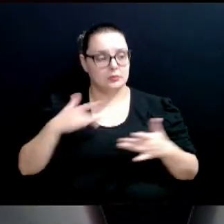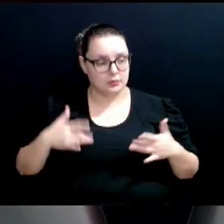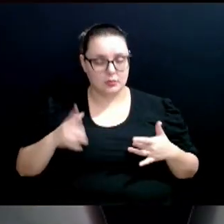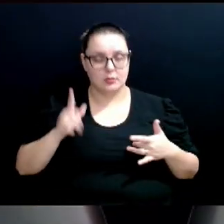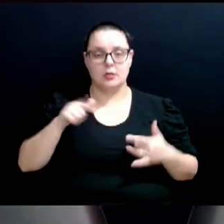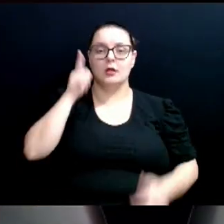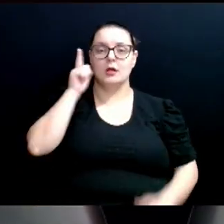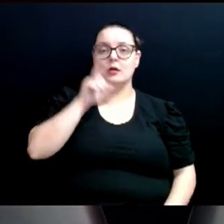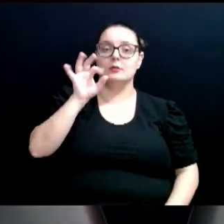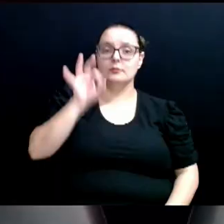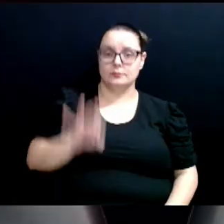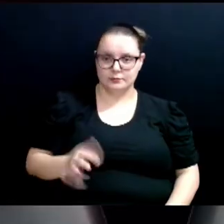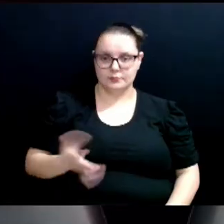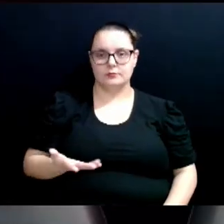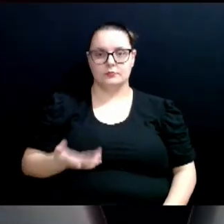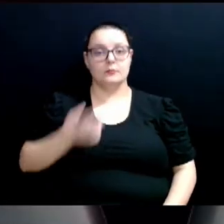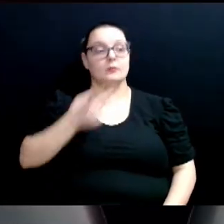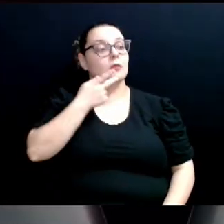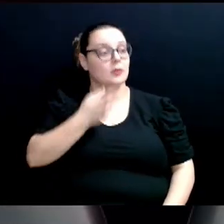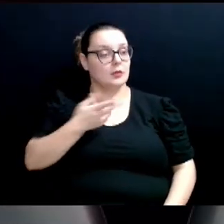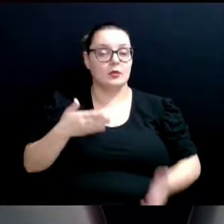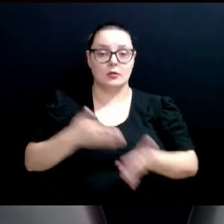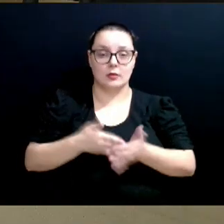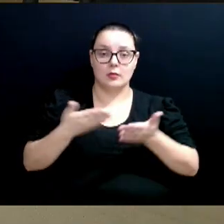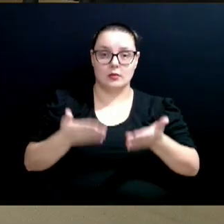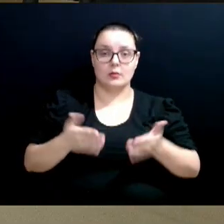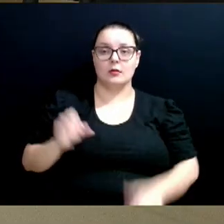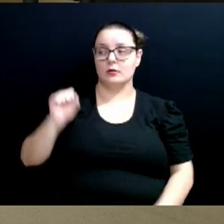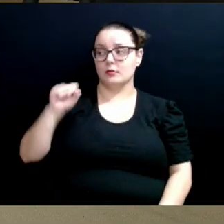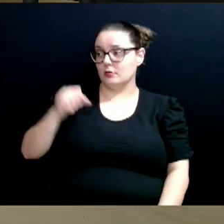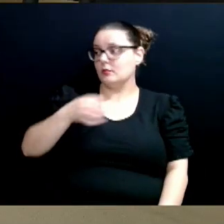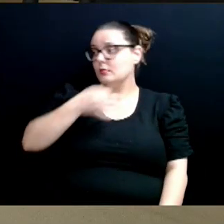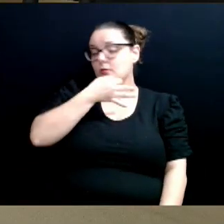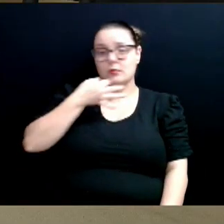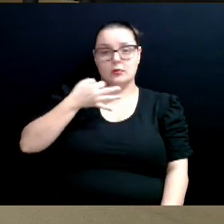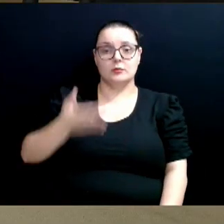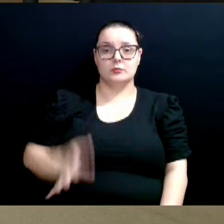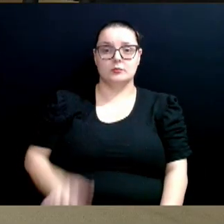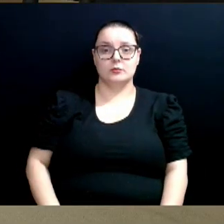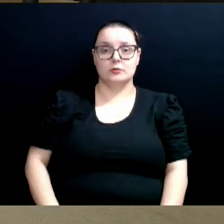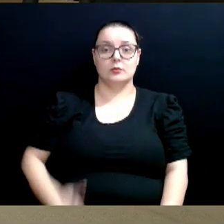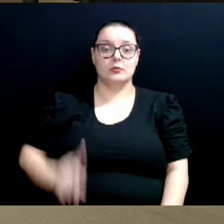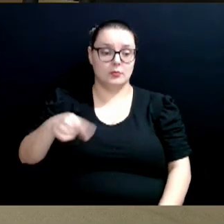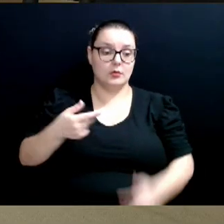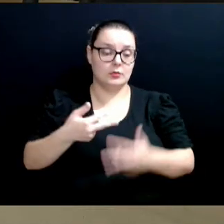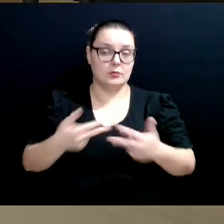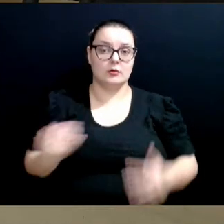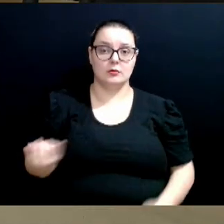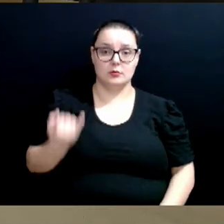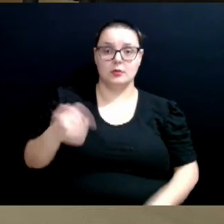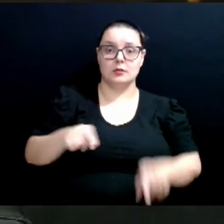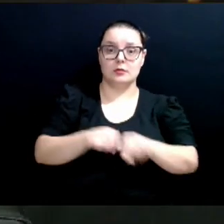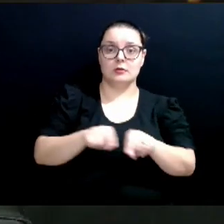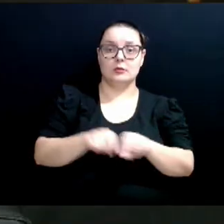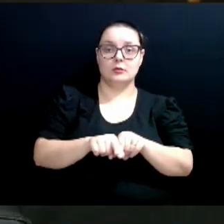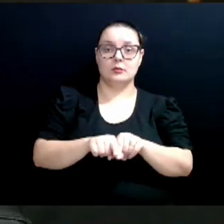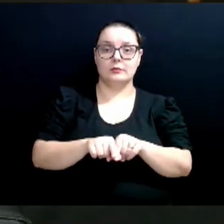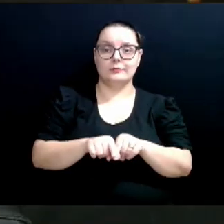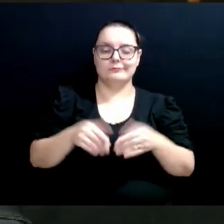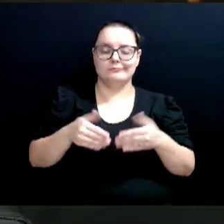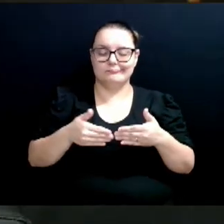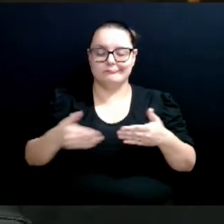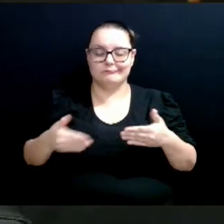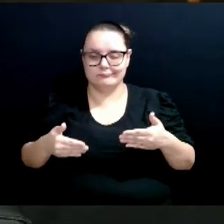assertivo, você falar o seu limite. Ótimo. Outro ponto importante é que tem também uma linha tênue, né, entre ser generoso e